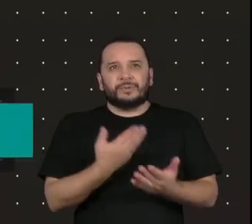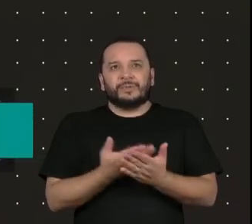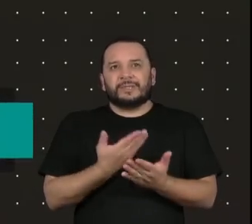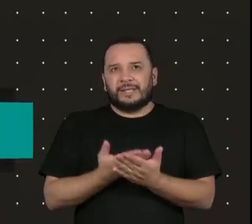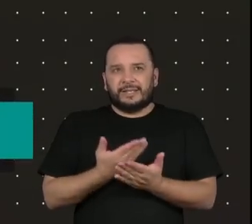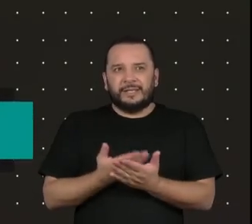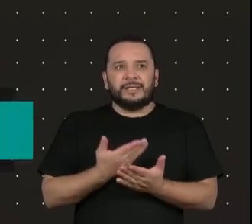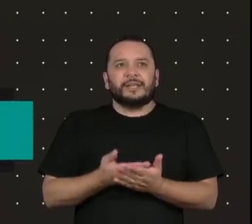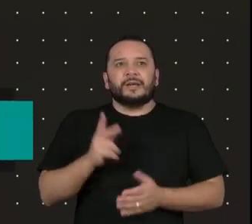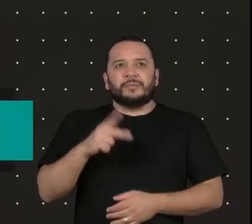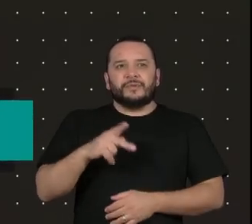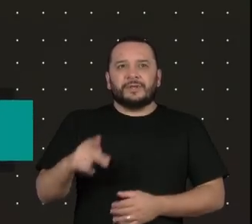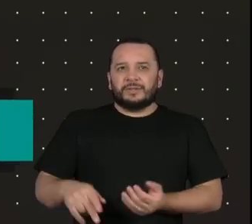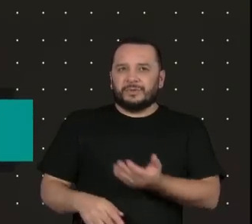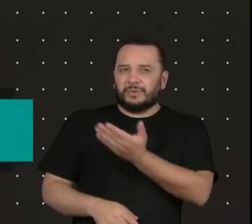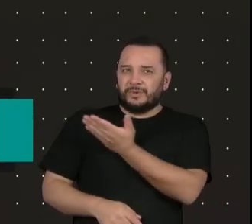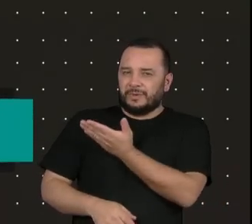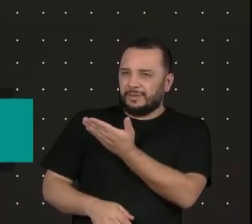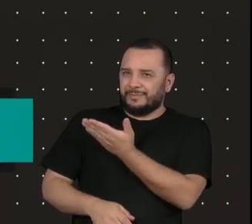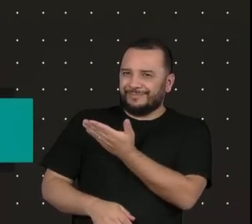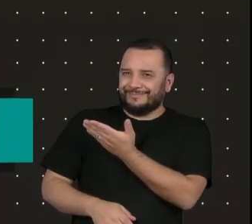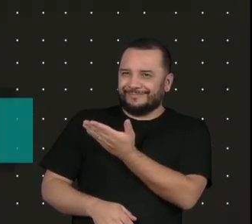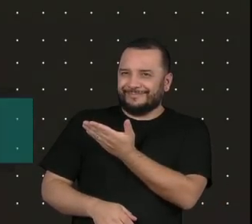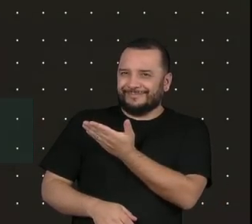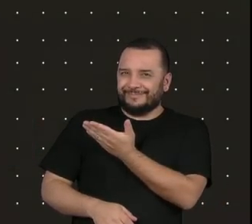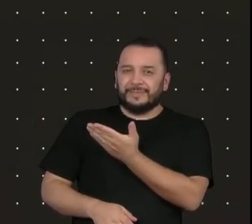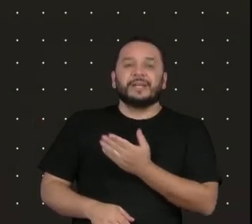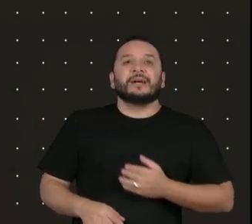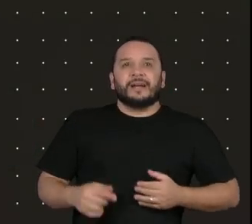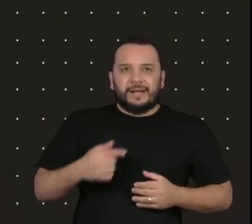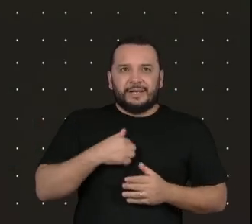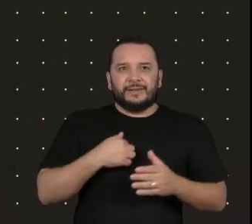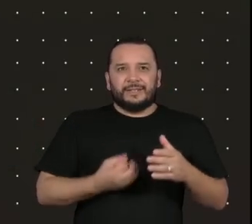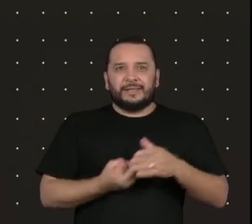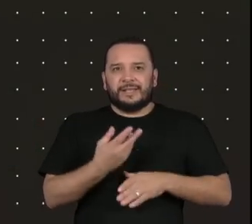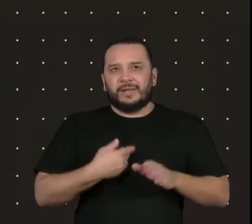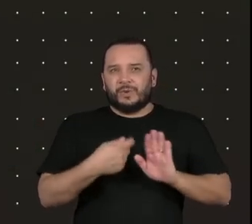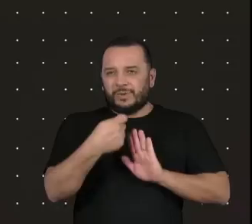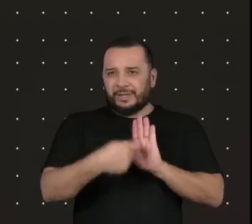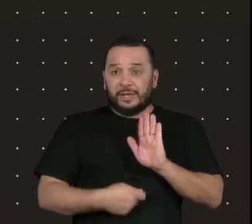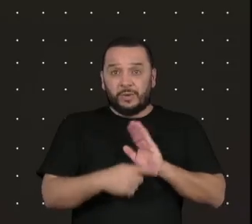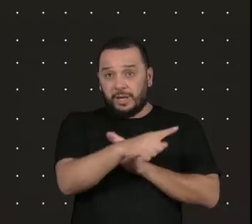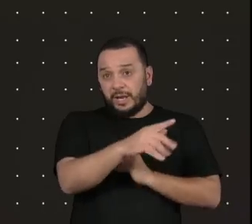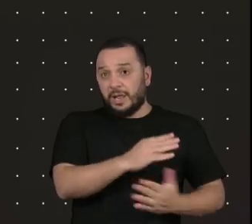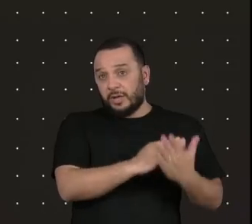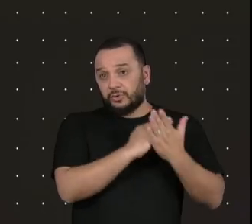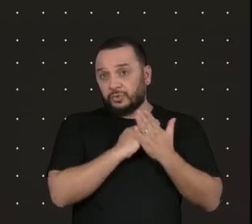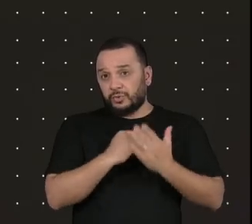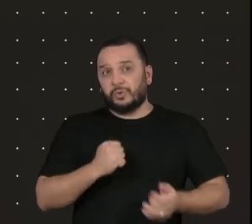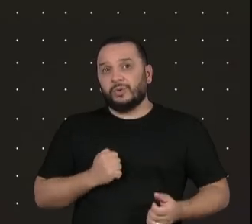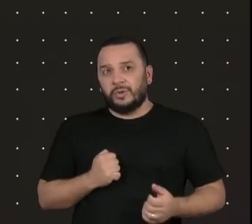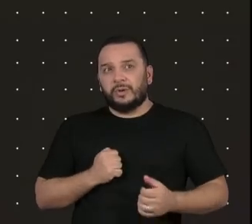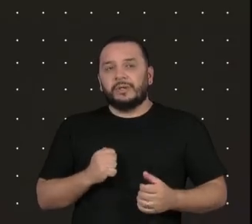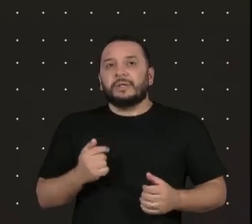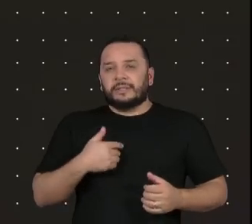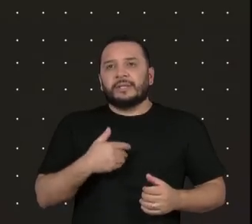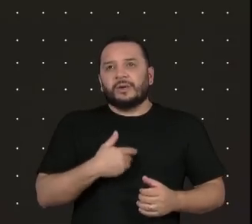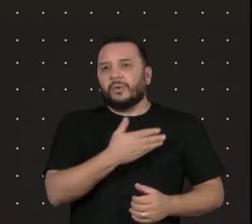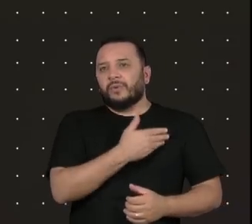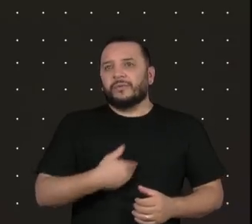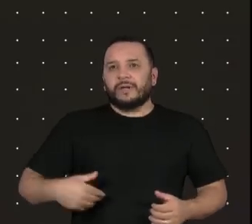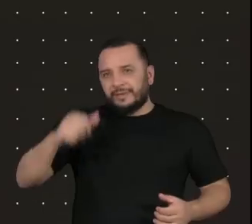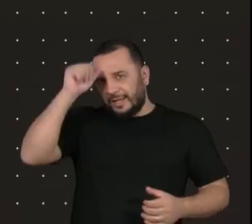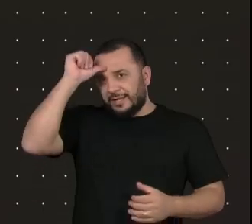professor Hermógenes. Aí eu fiz um roteiro, ajudada por ele, e mandei para o governo da Índia através